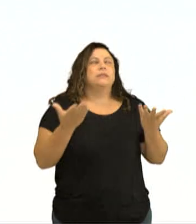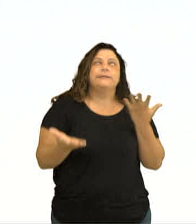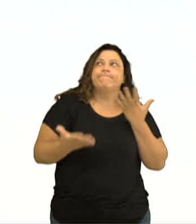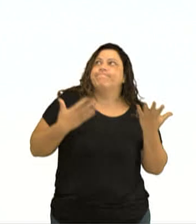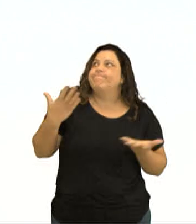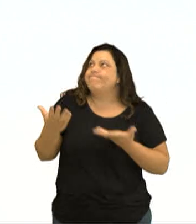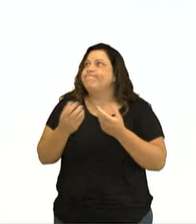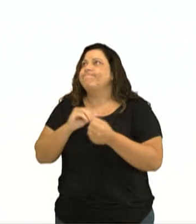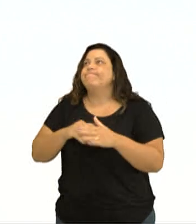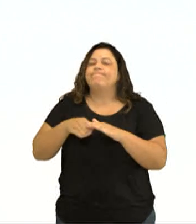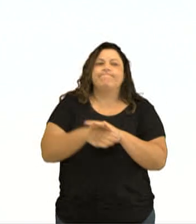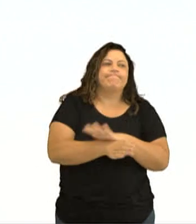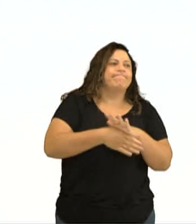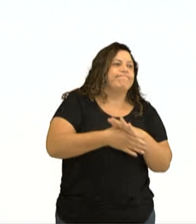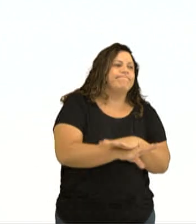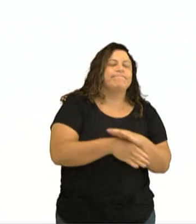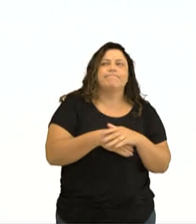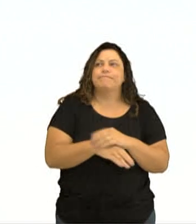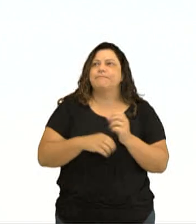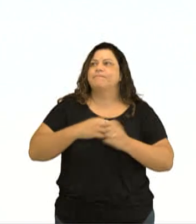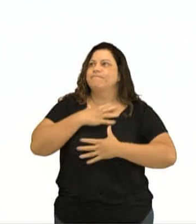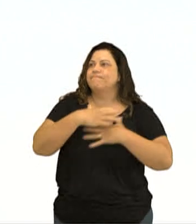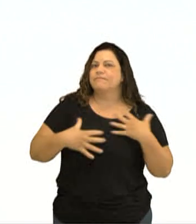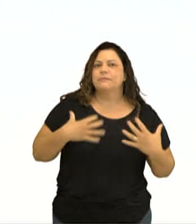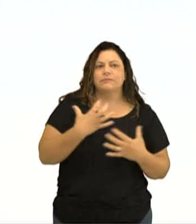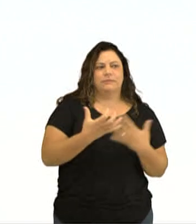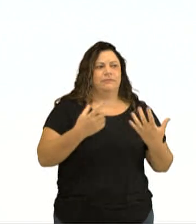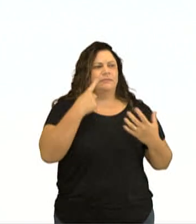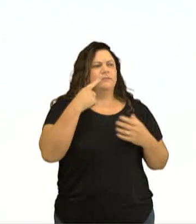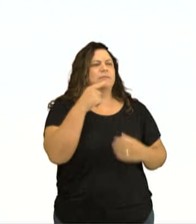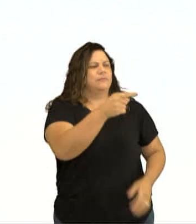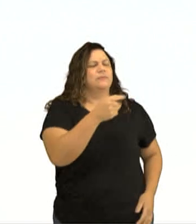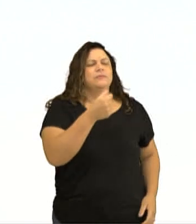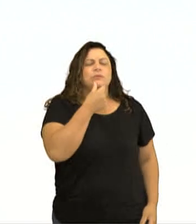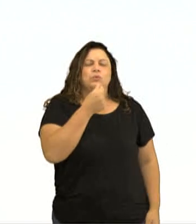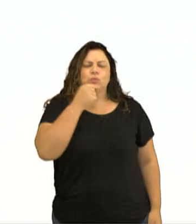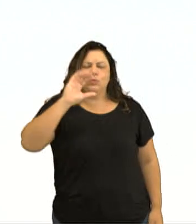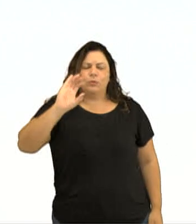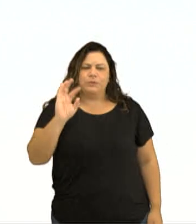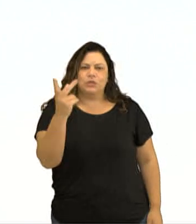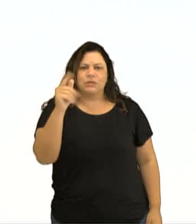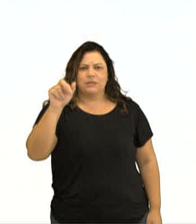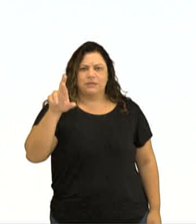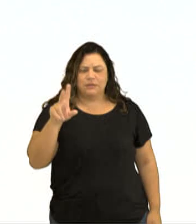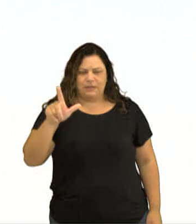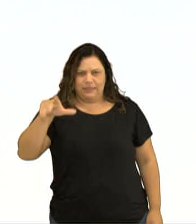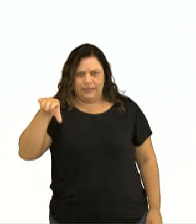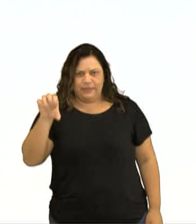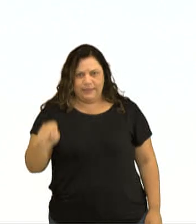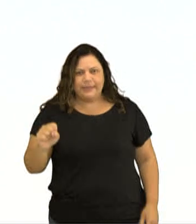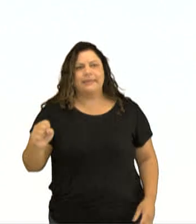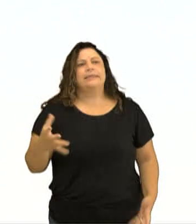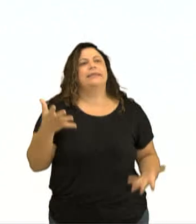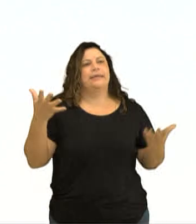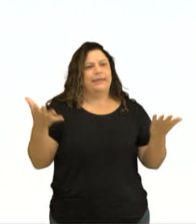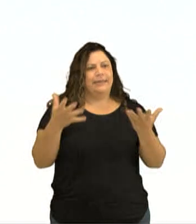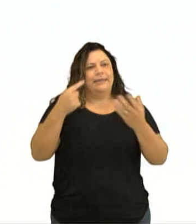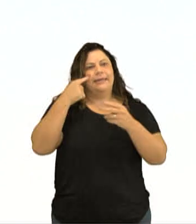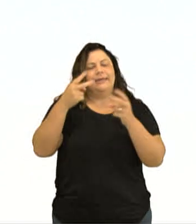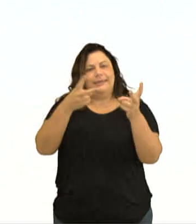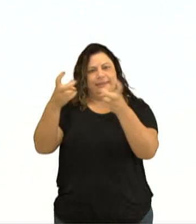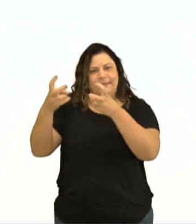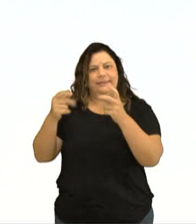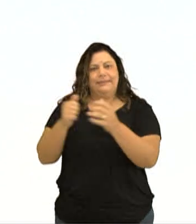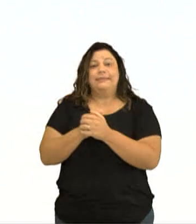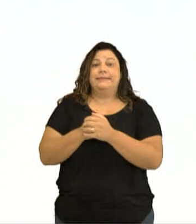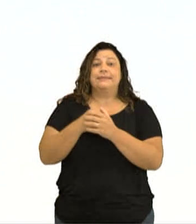1862, ouviram de Charles Dodson mais conhecido por Lewis Carroll, e que,